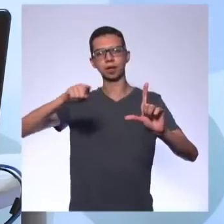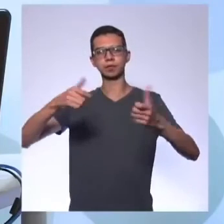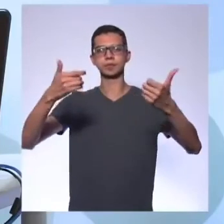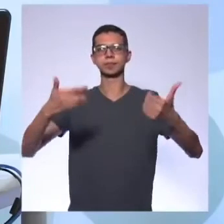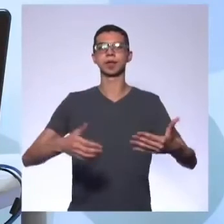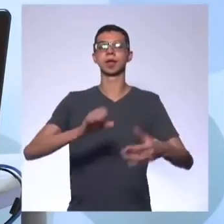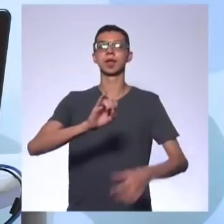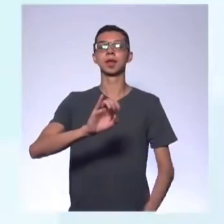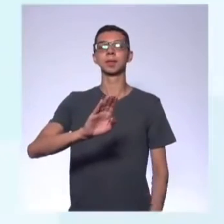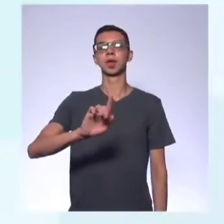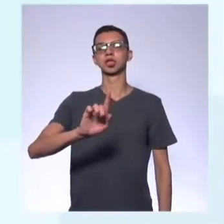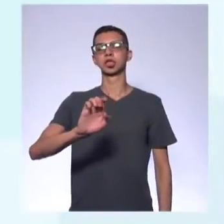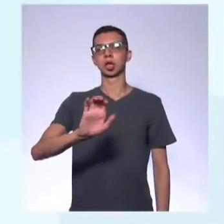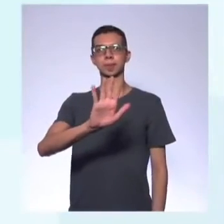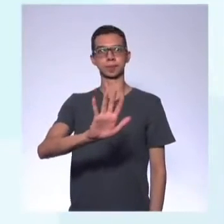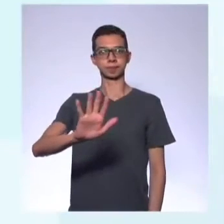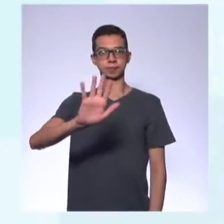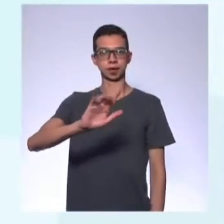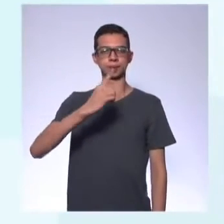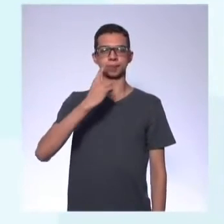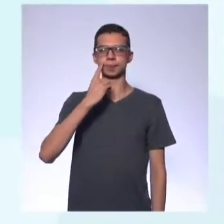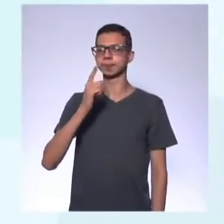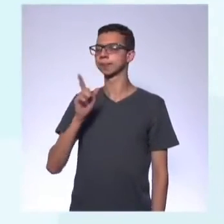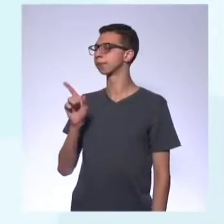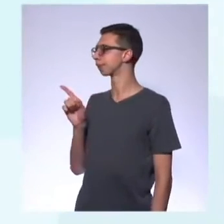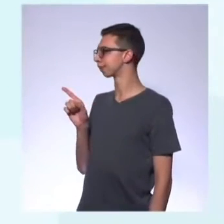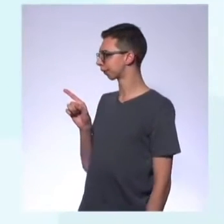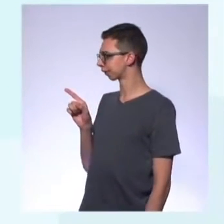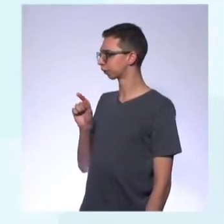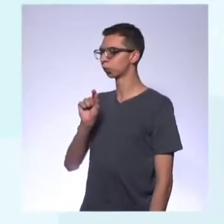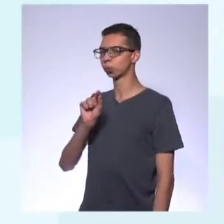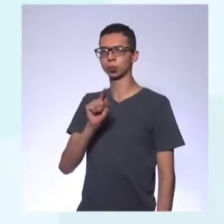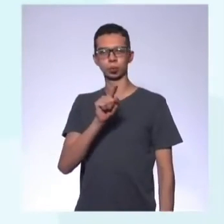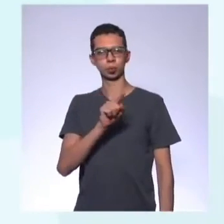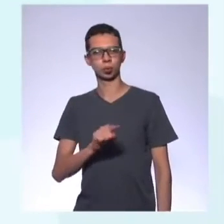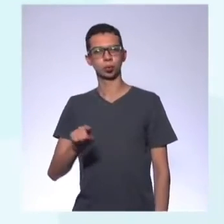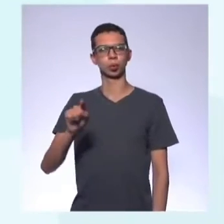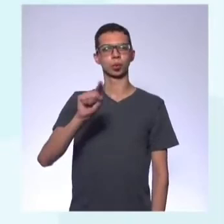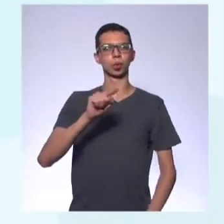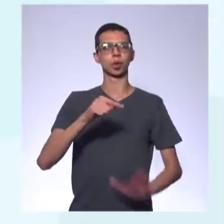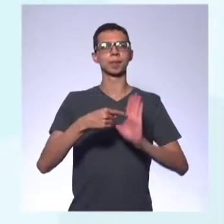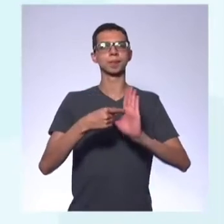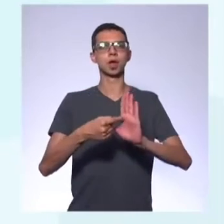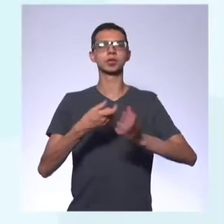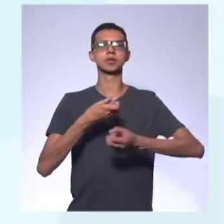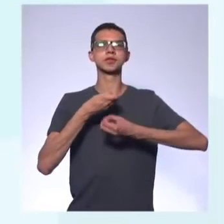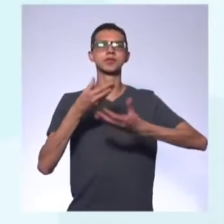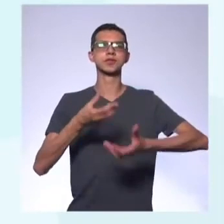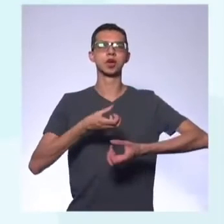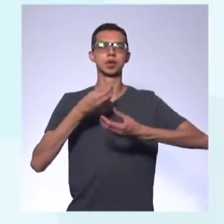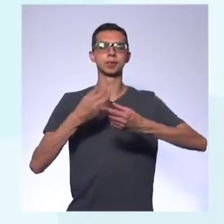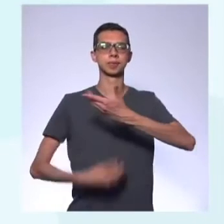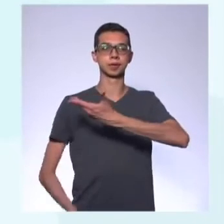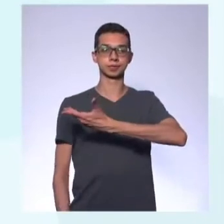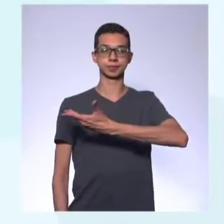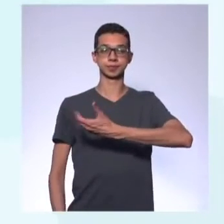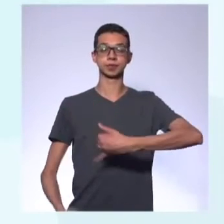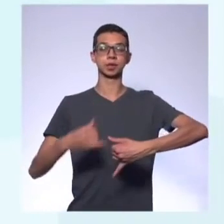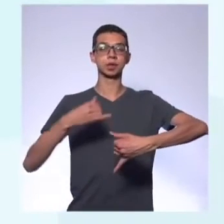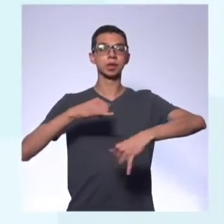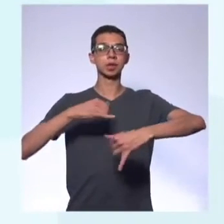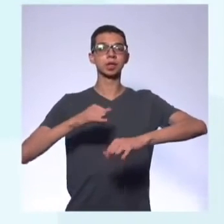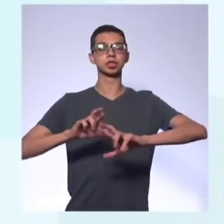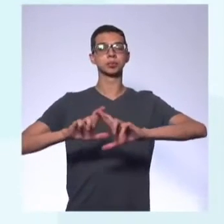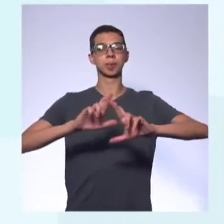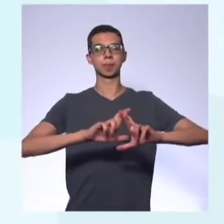anterior. Então, observem aí esse gráfico. Ele é um gráfico que ele traz a seguinte informação: energia renovável no total de